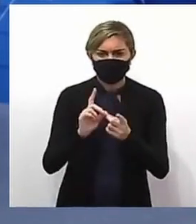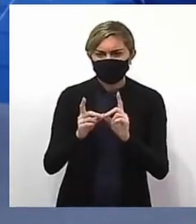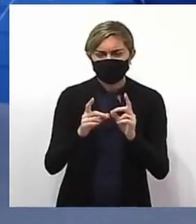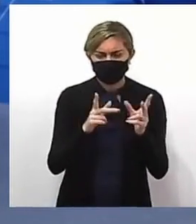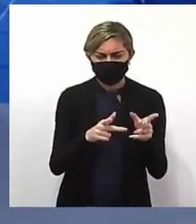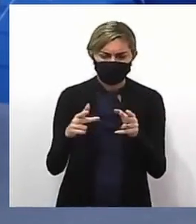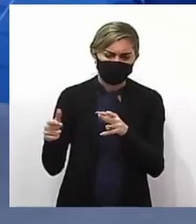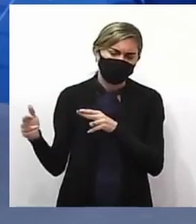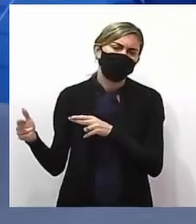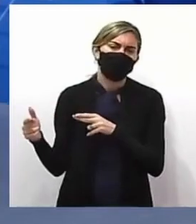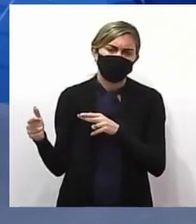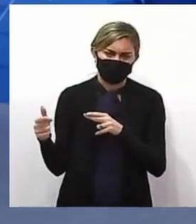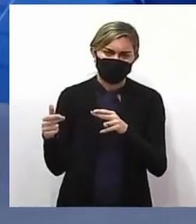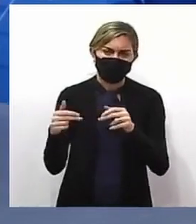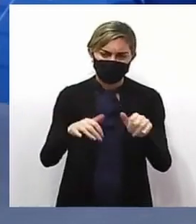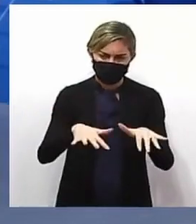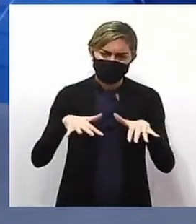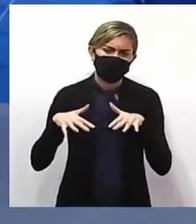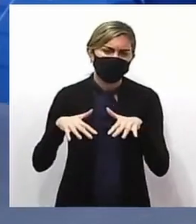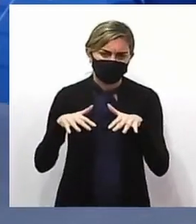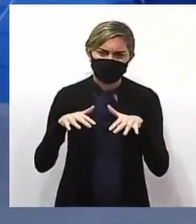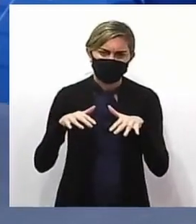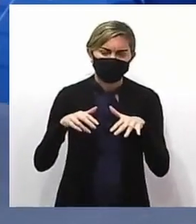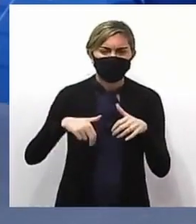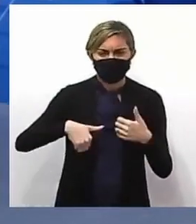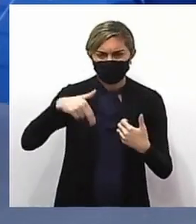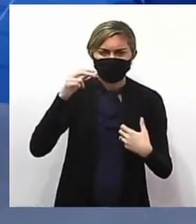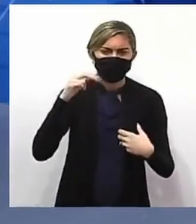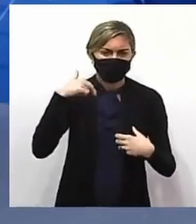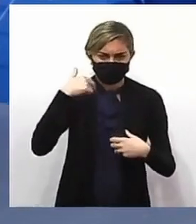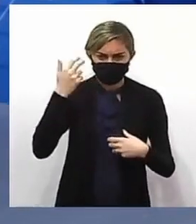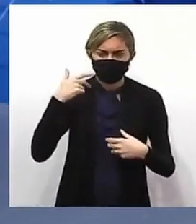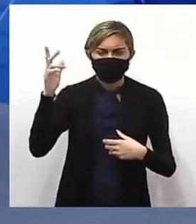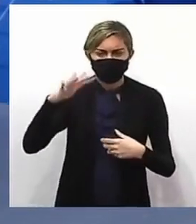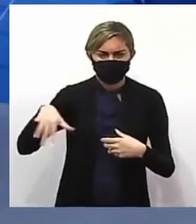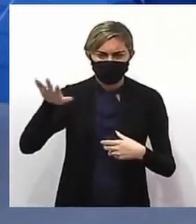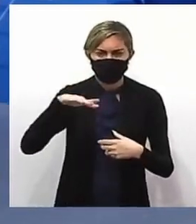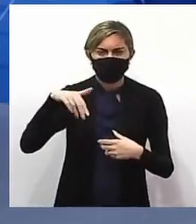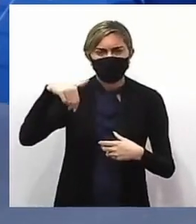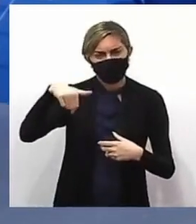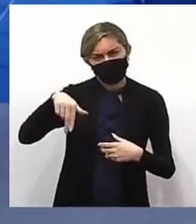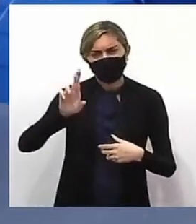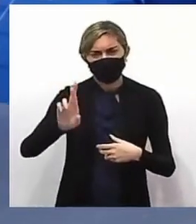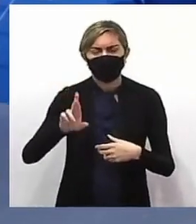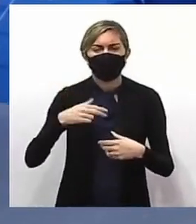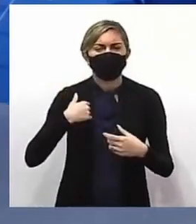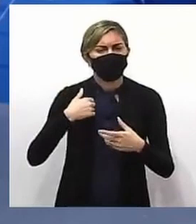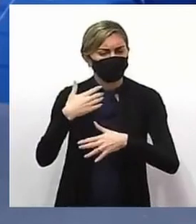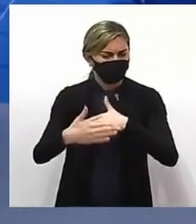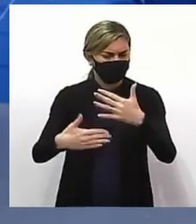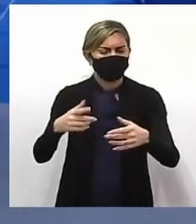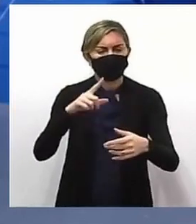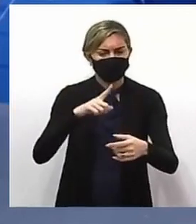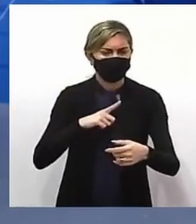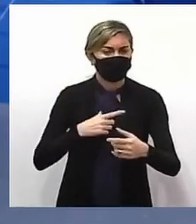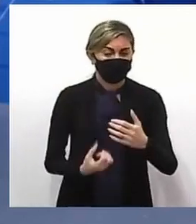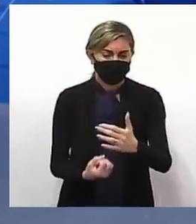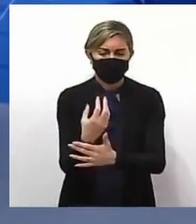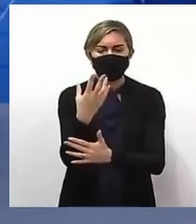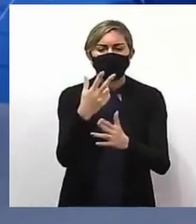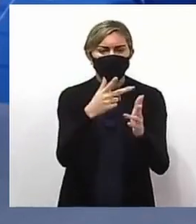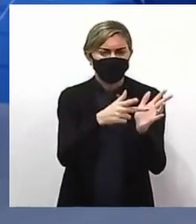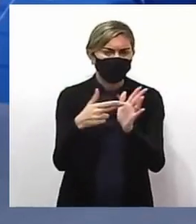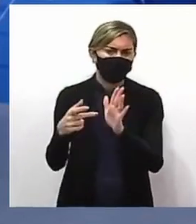Curta Taquari, que é um festival que acontece em Taquaritinga do Norte. E como desdobramento eu tinha que criar um roteiro